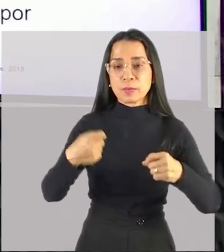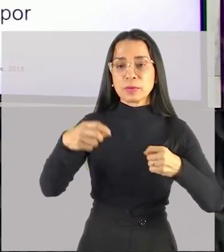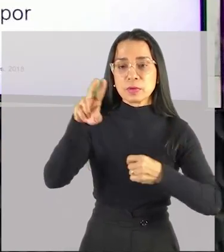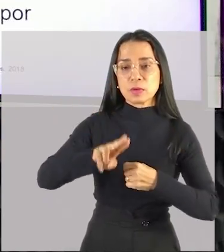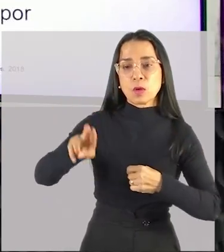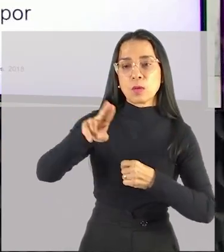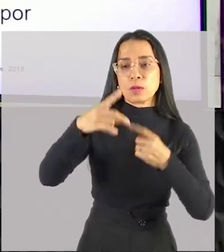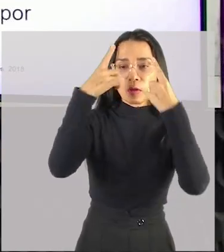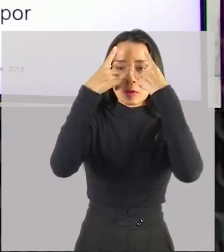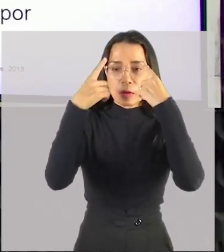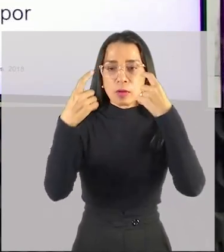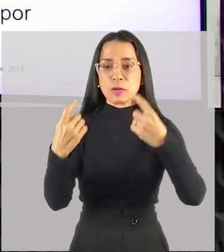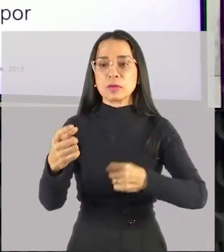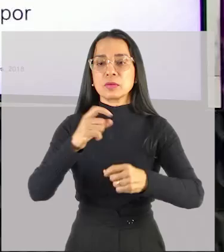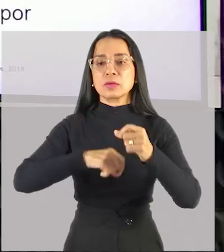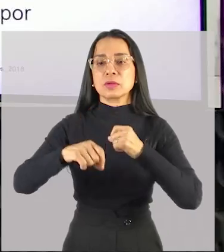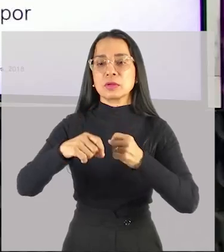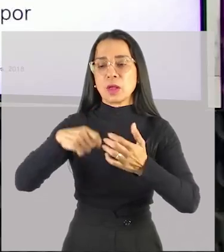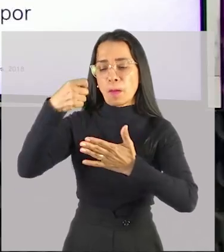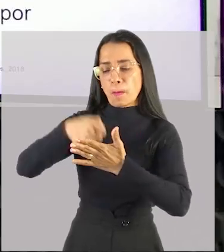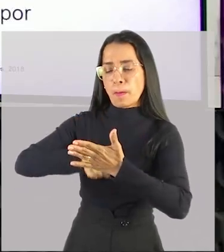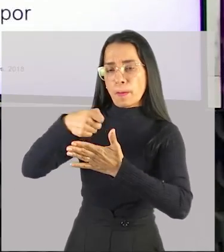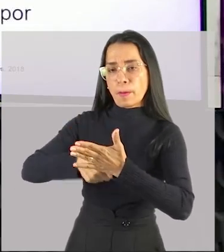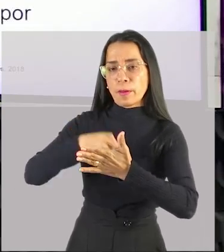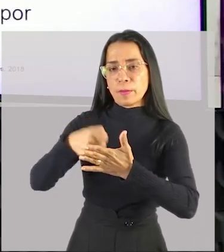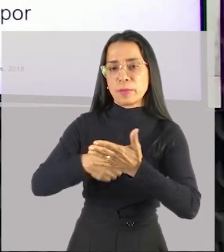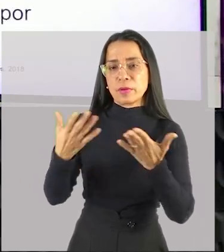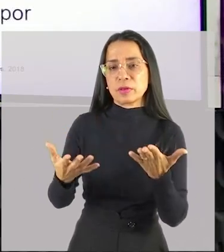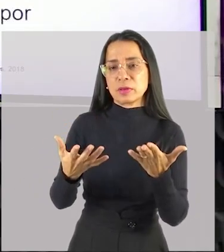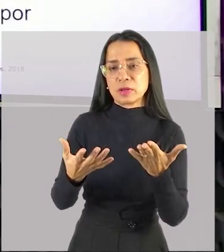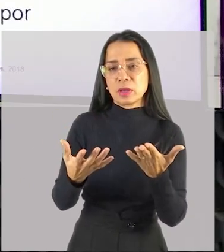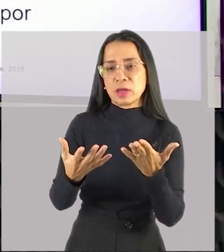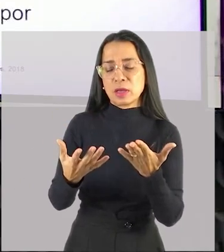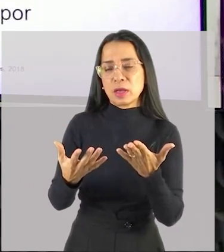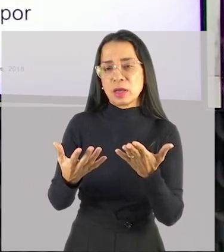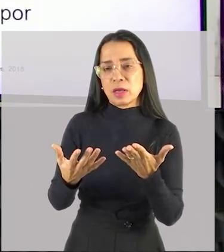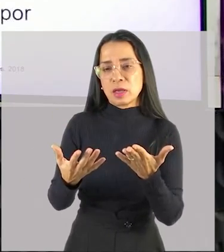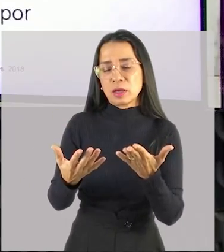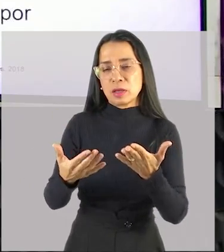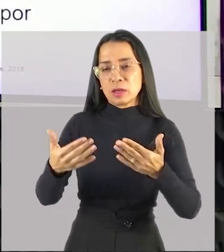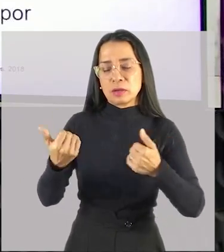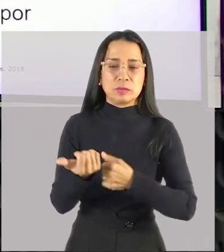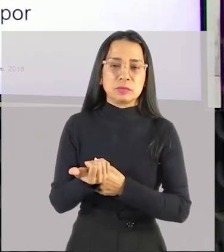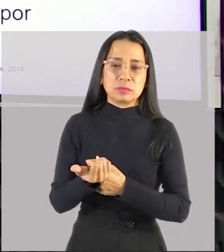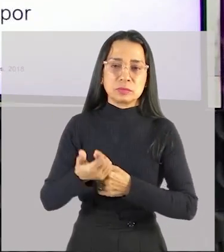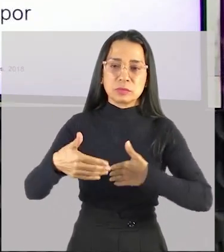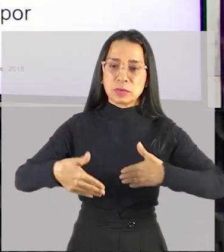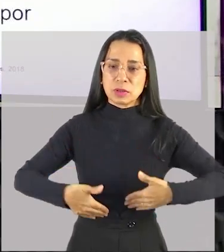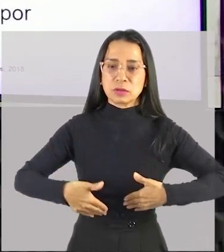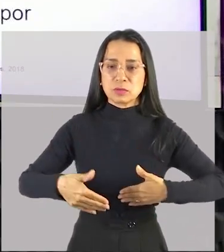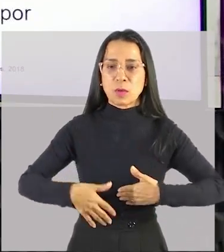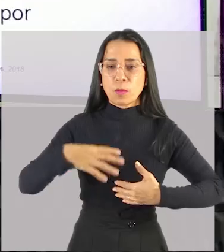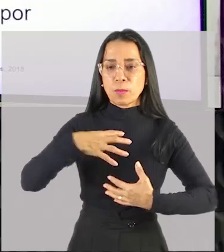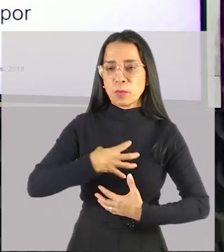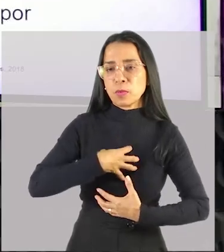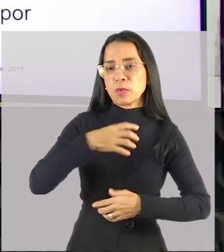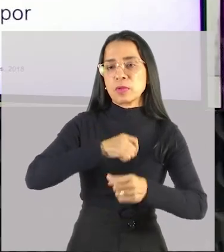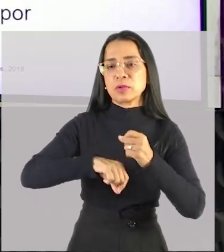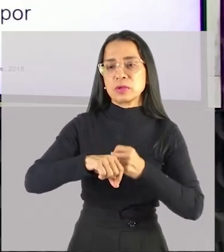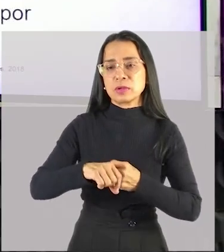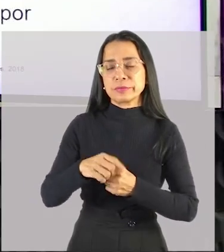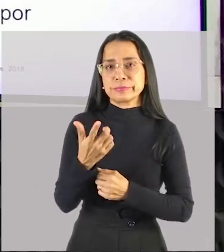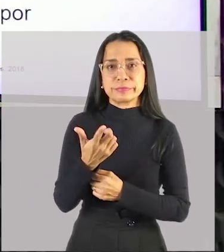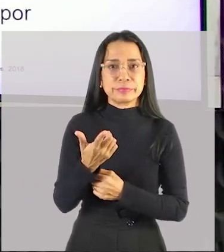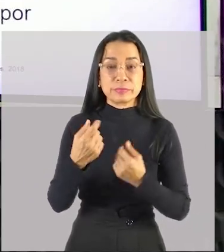e rebater varonilmente os apetites dos sentidos, sem entender ao